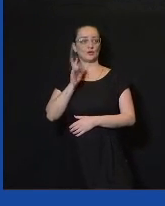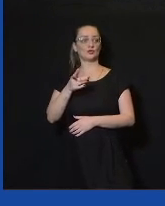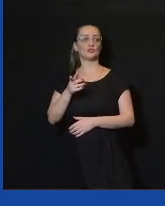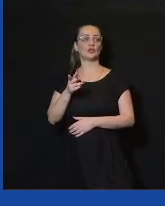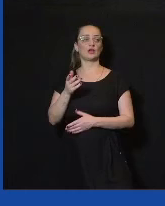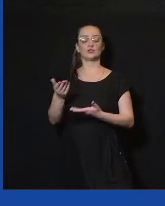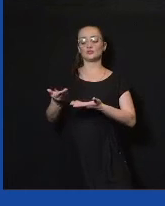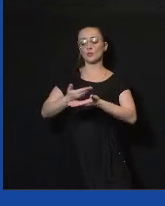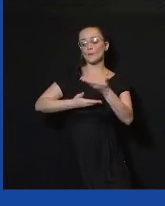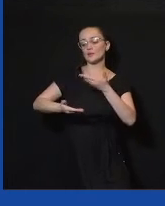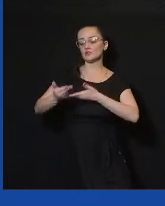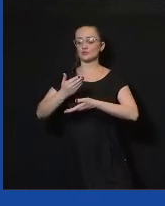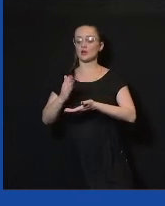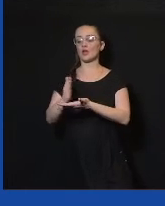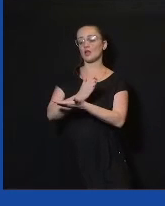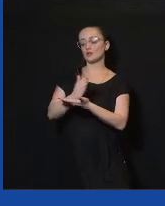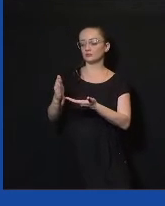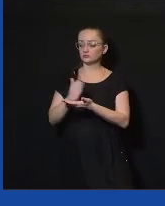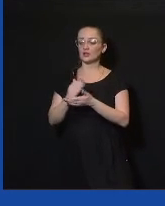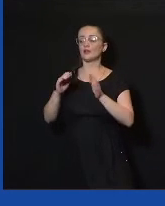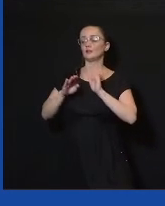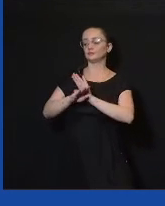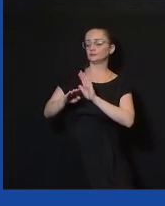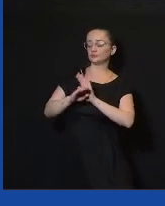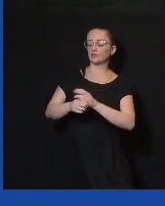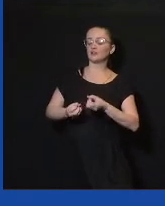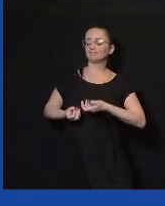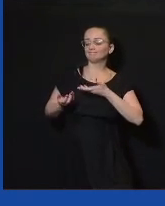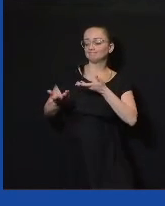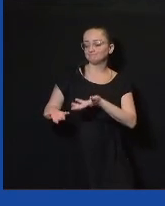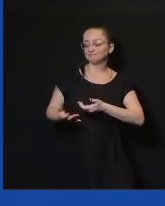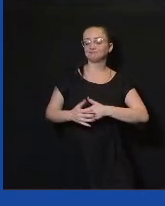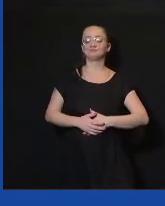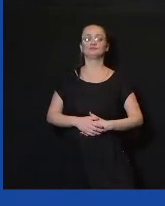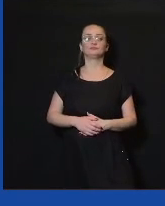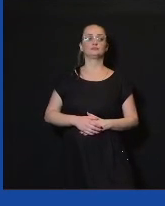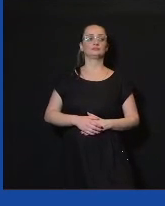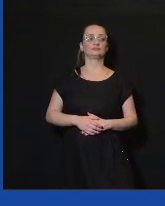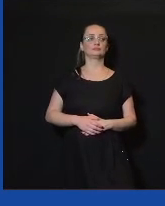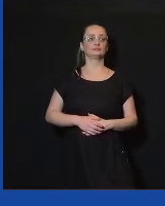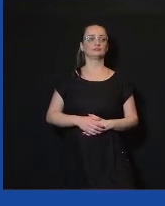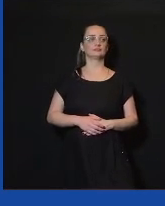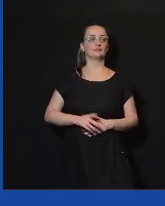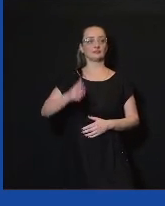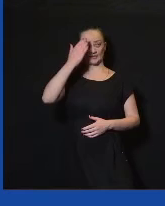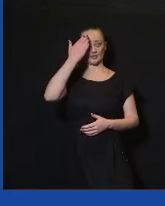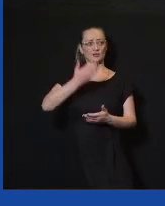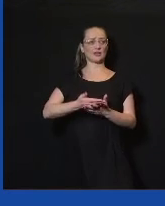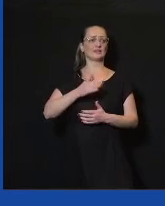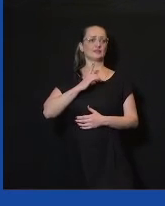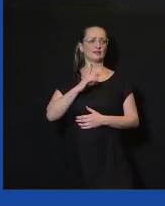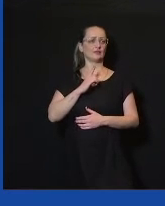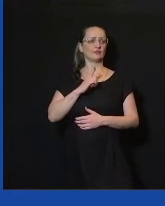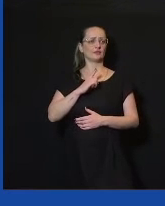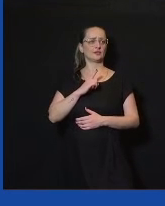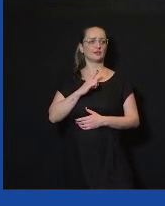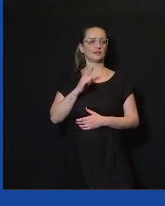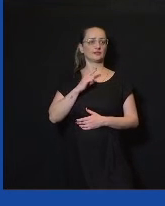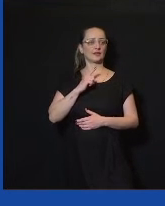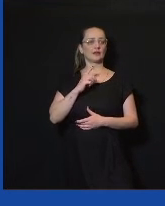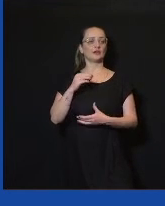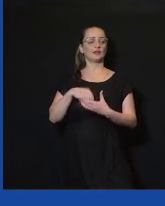repartir, do compartilhar, do colaborar, do entregar, você acha que teve, inclusive no